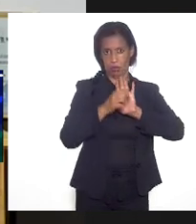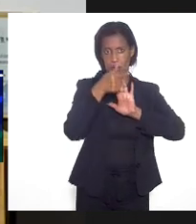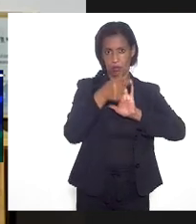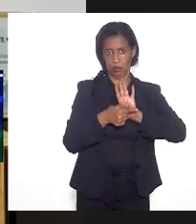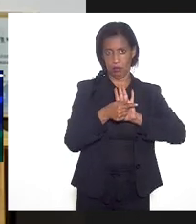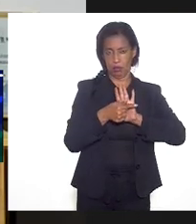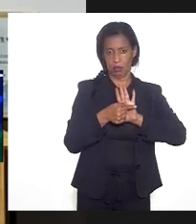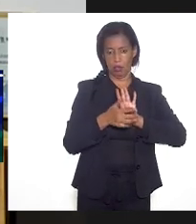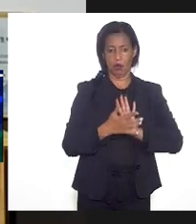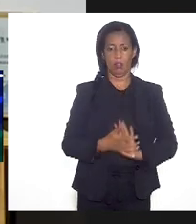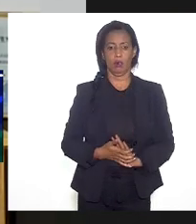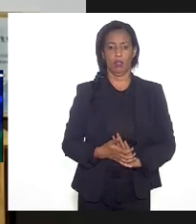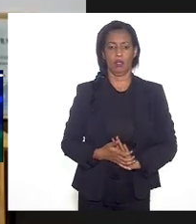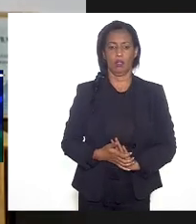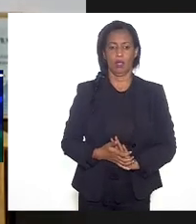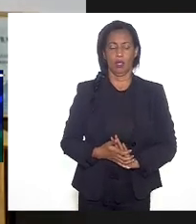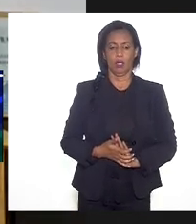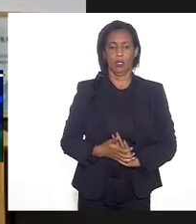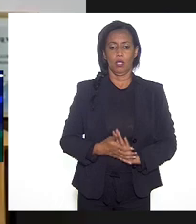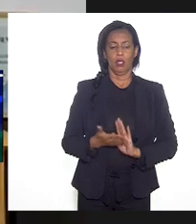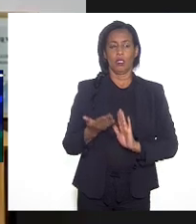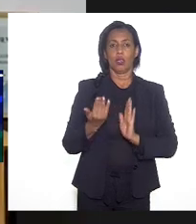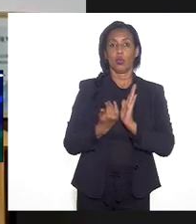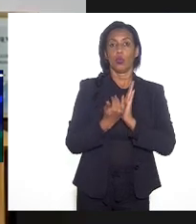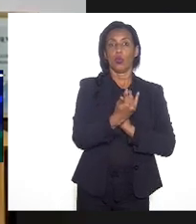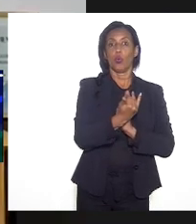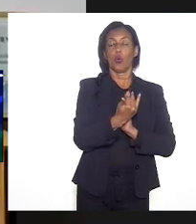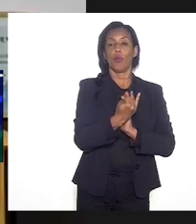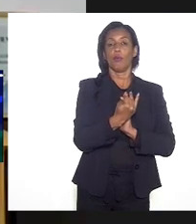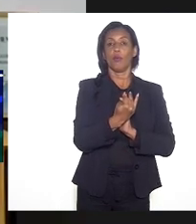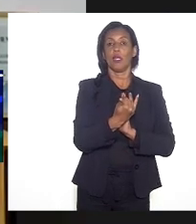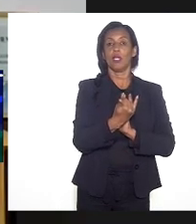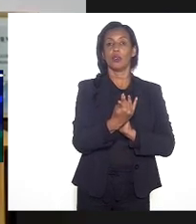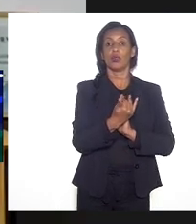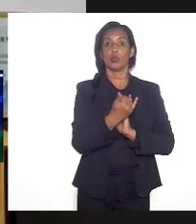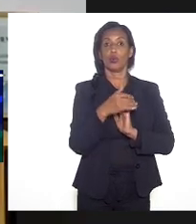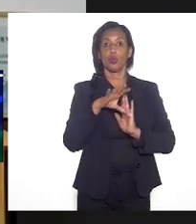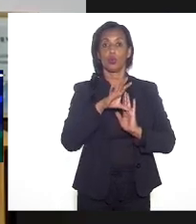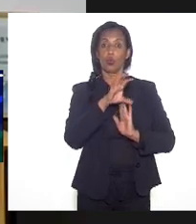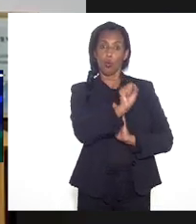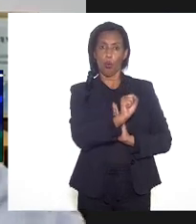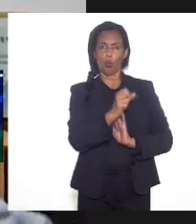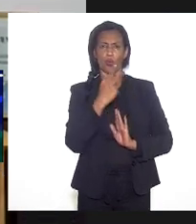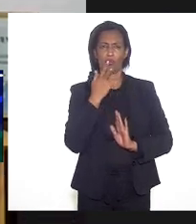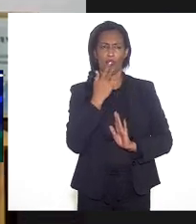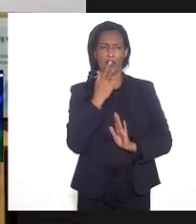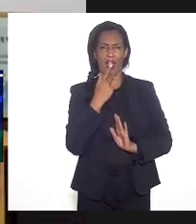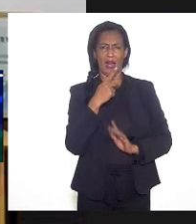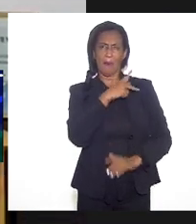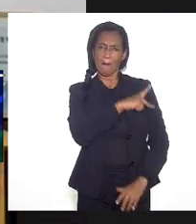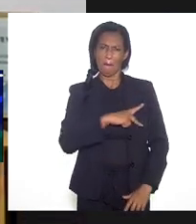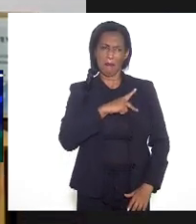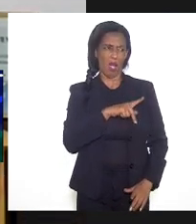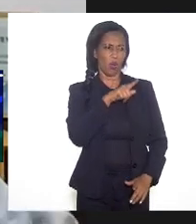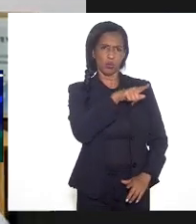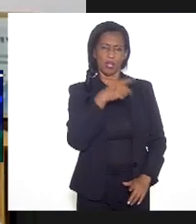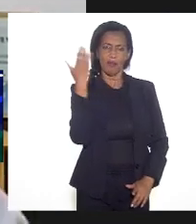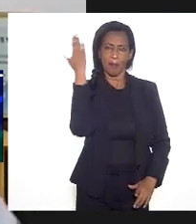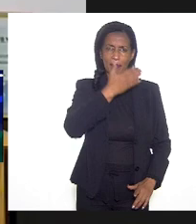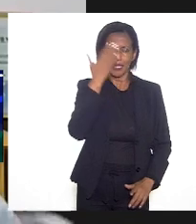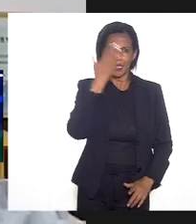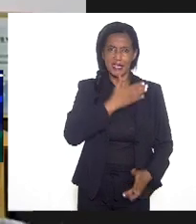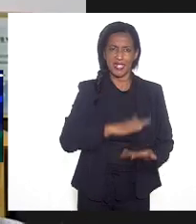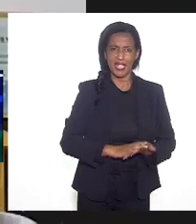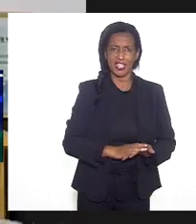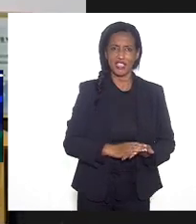E no início do capítulo 8º que diz isso, Saulo lá estava consentindo em tudo. Graças a Deus, Saulo depois